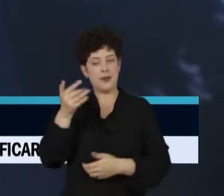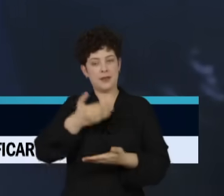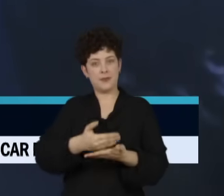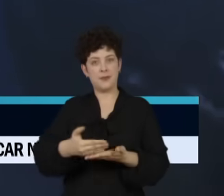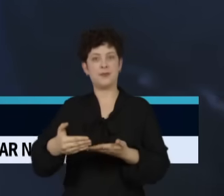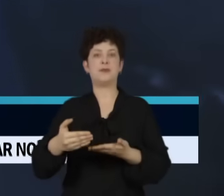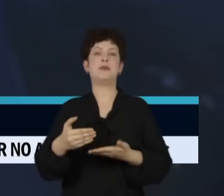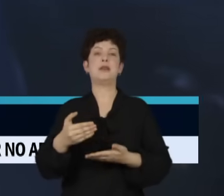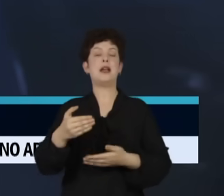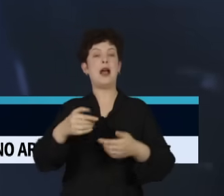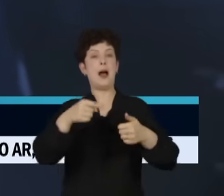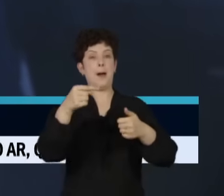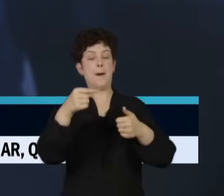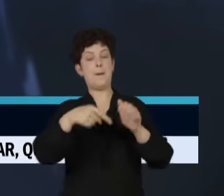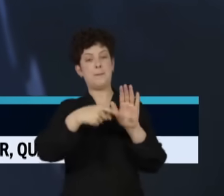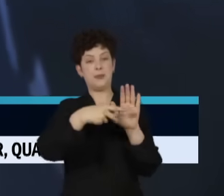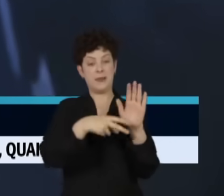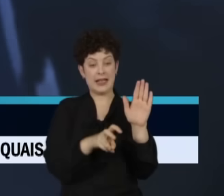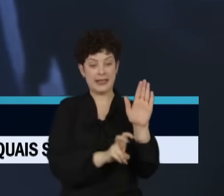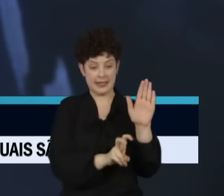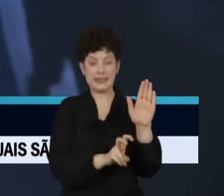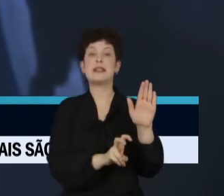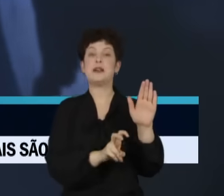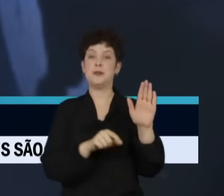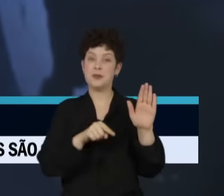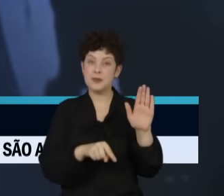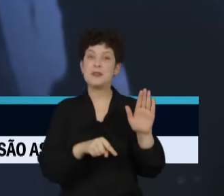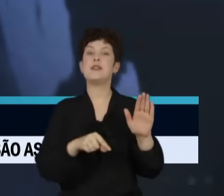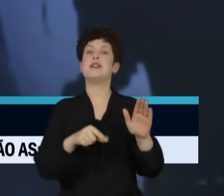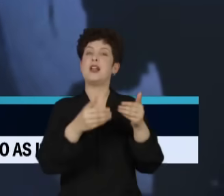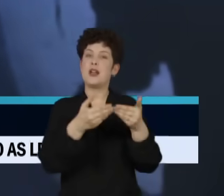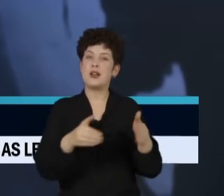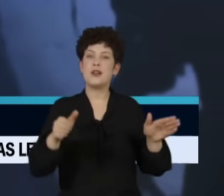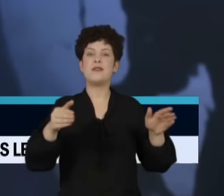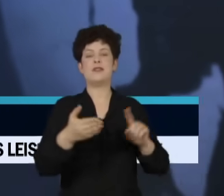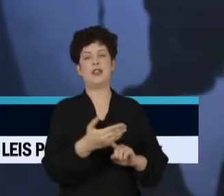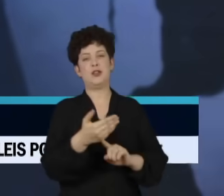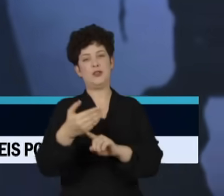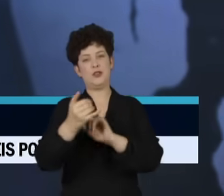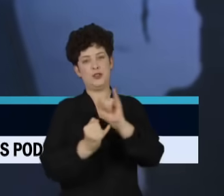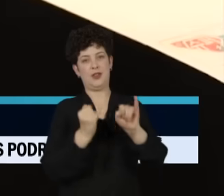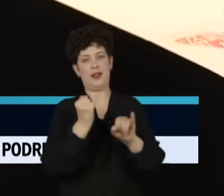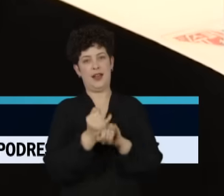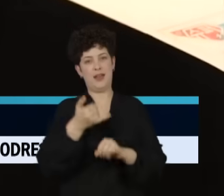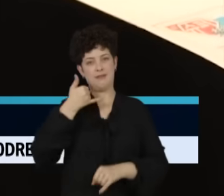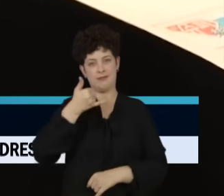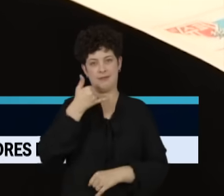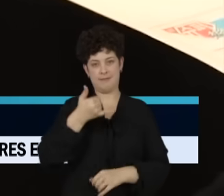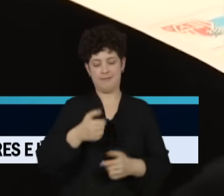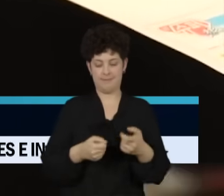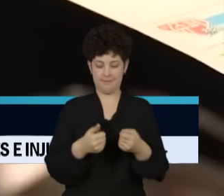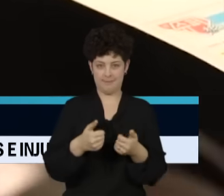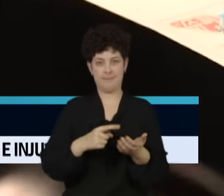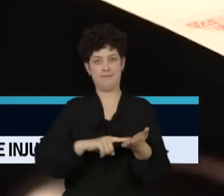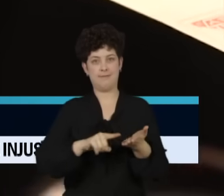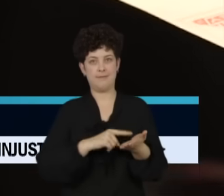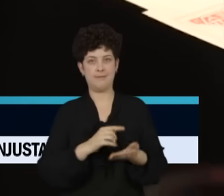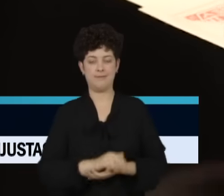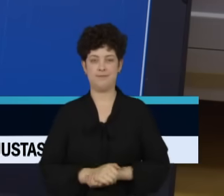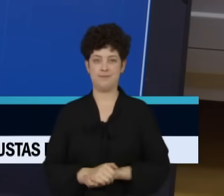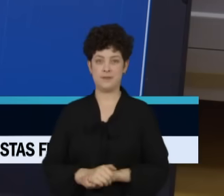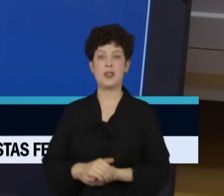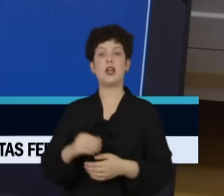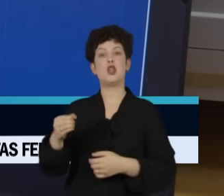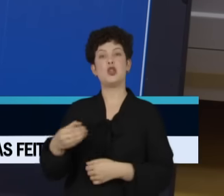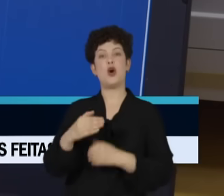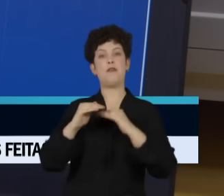cidade é a quinta capital do país a dar a partida na nova tecnologia de internet móvel. O novo padrão de serviços